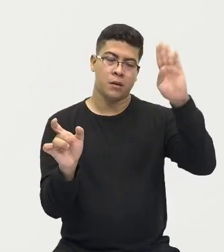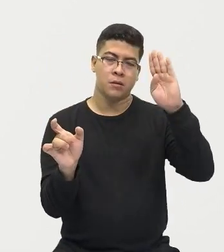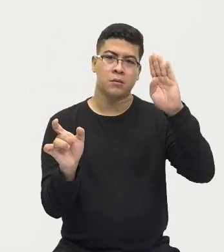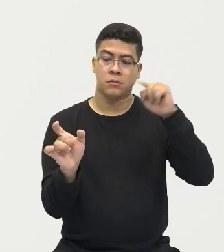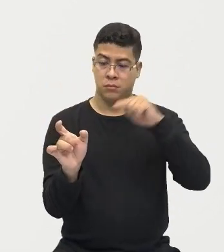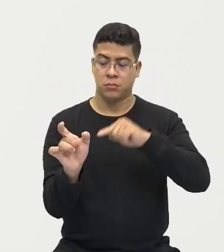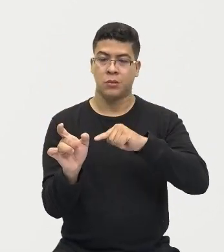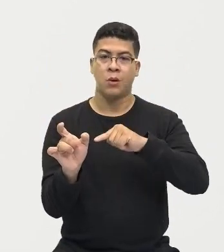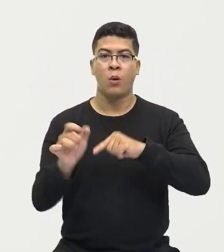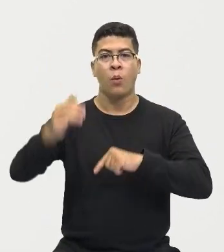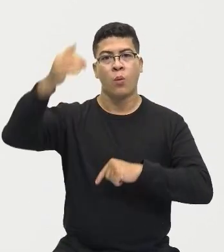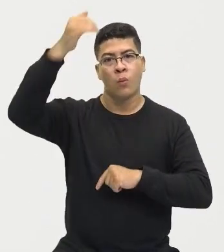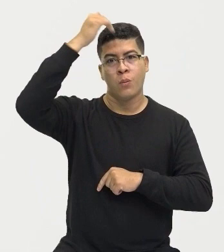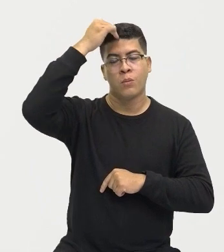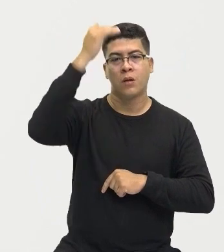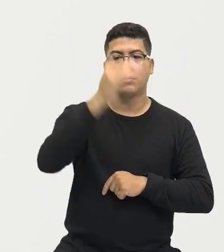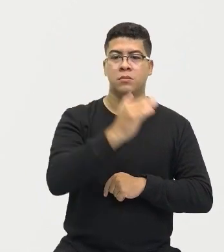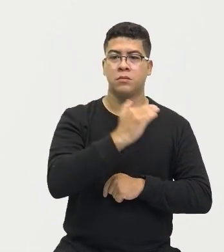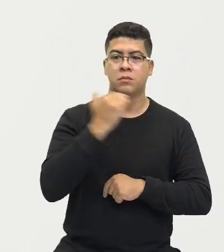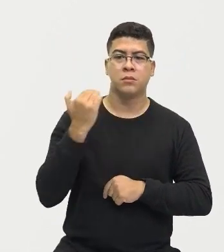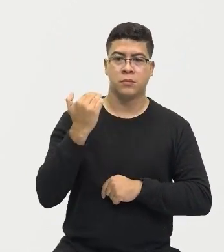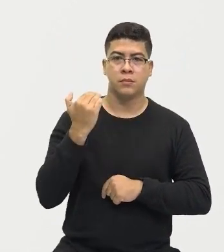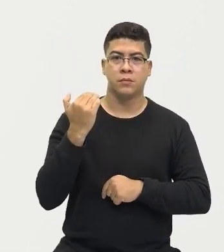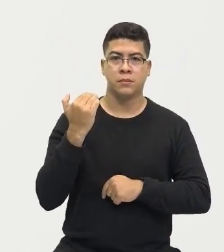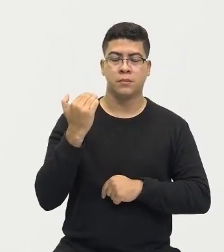morrera. Oração